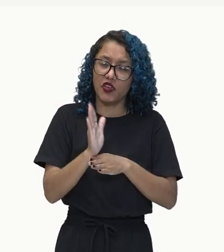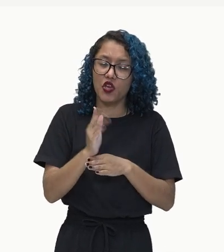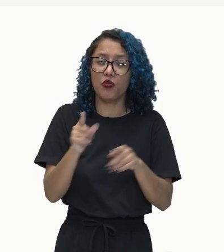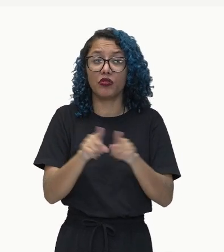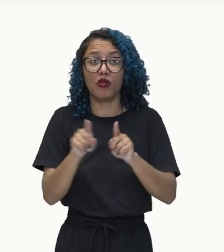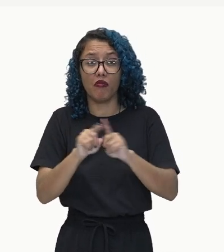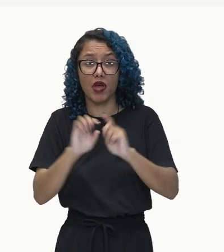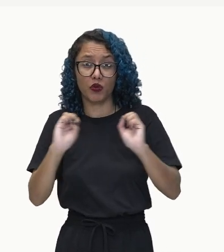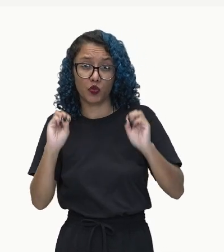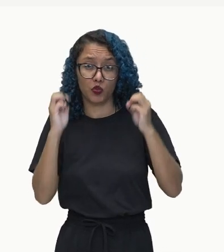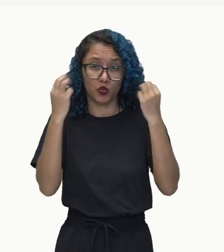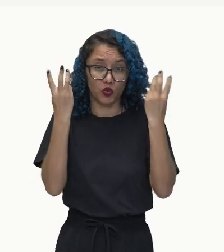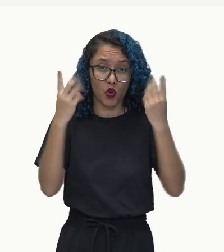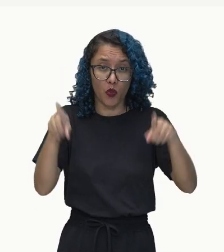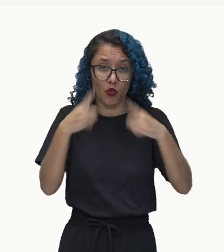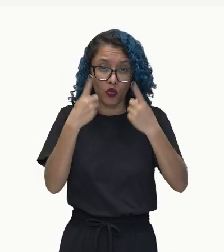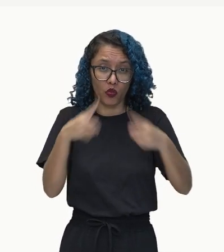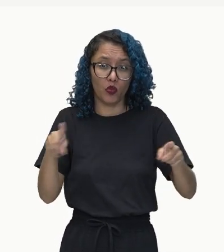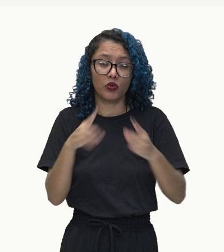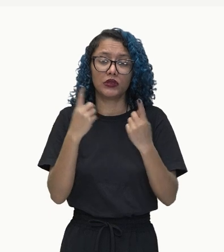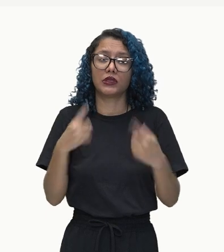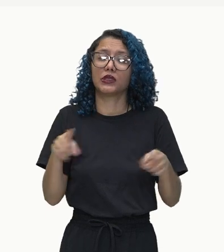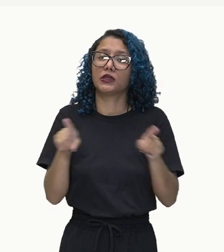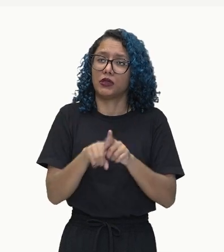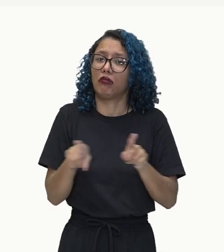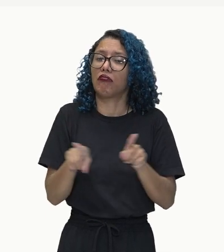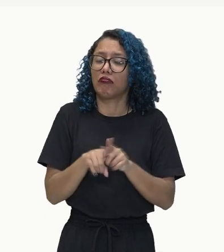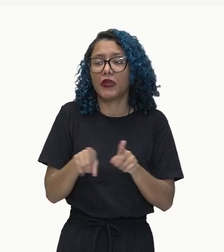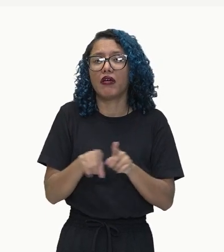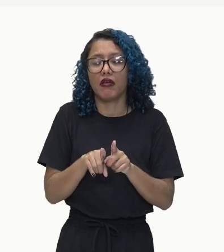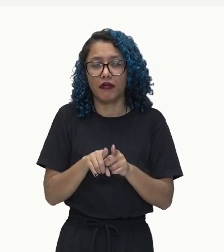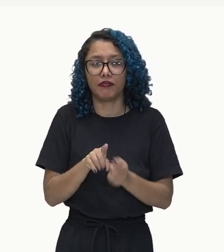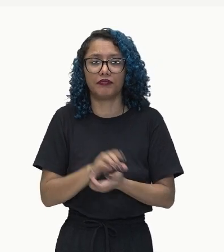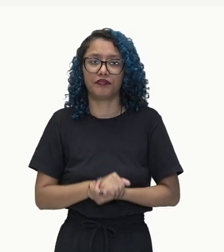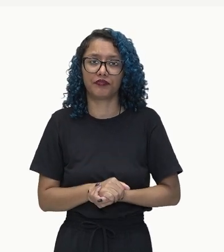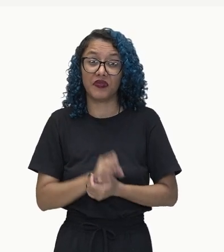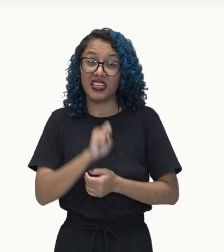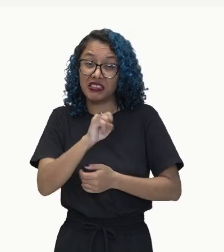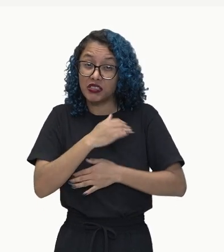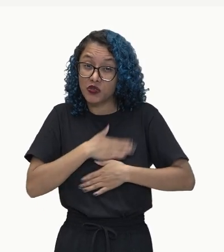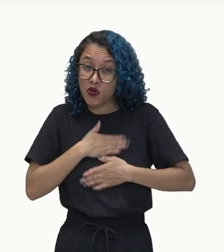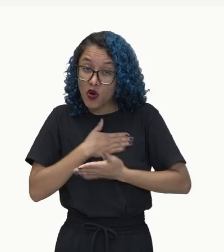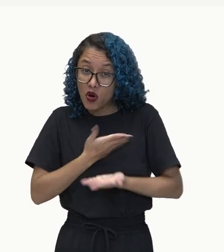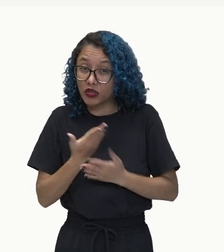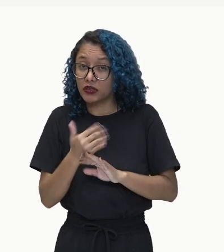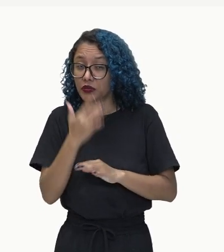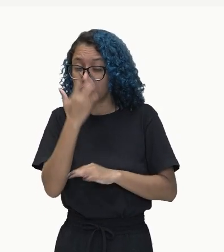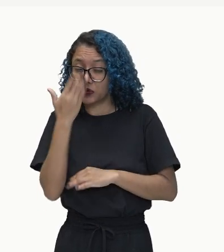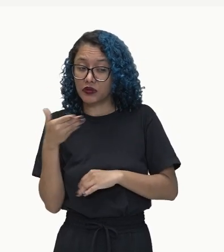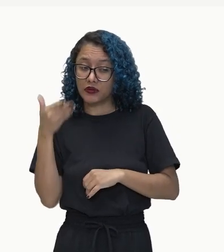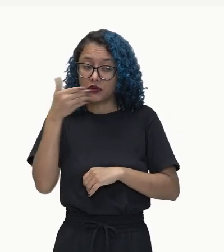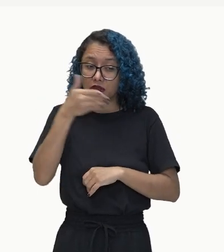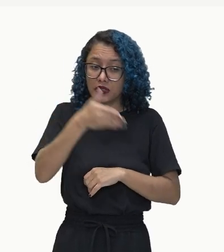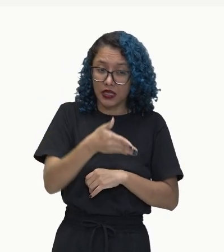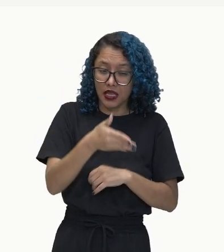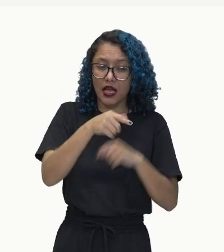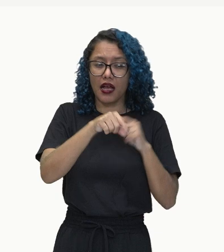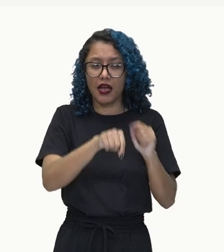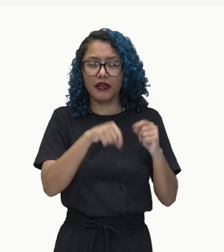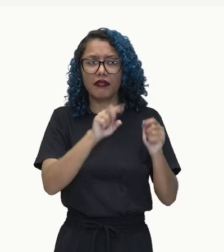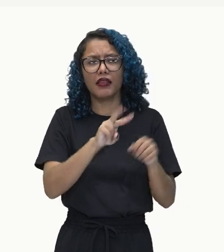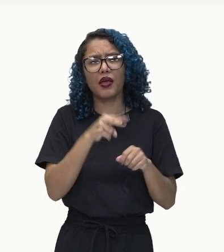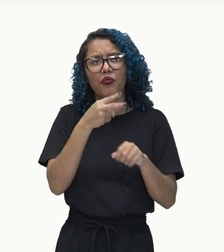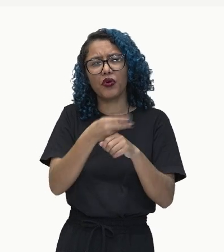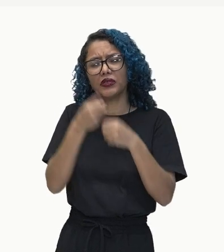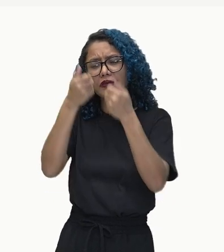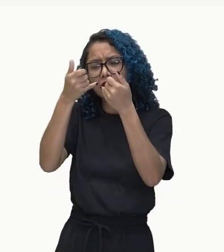musicais também. Quem gosta de shows musicais, né? As pessoas vão ao show e vão resenhar o show, dizer